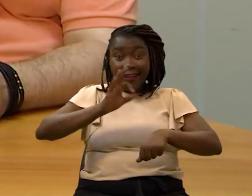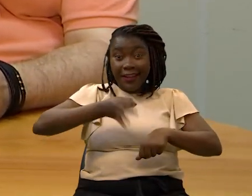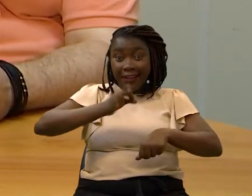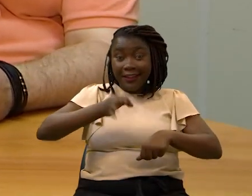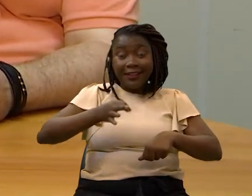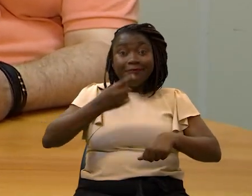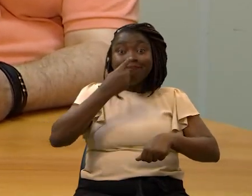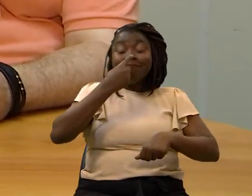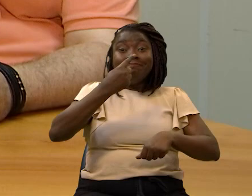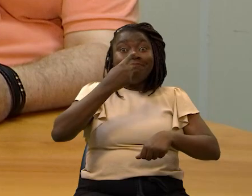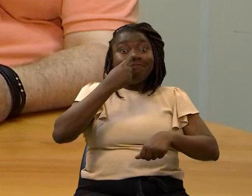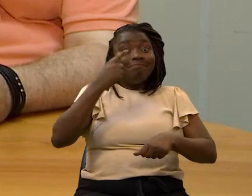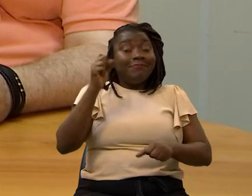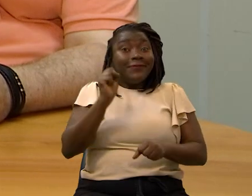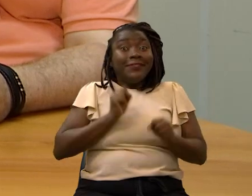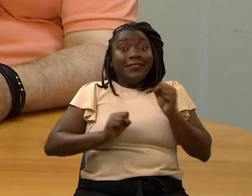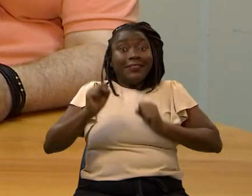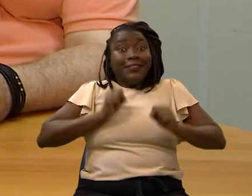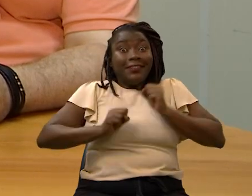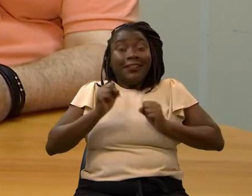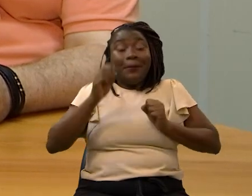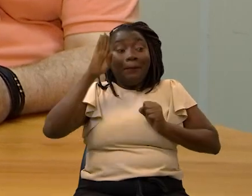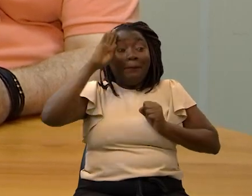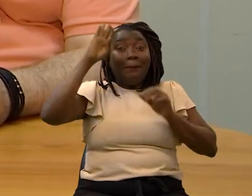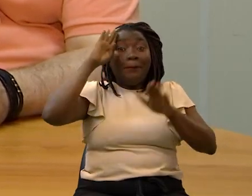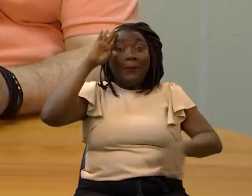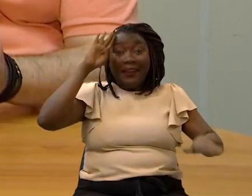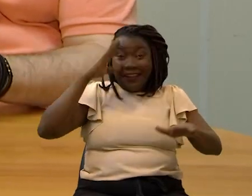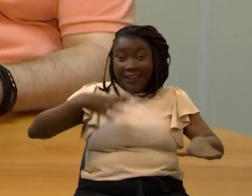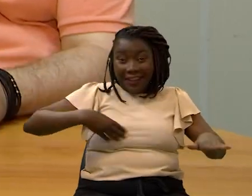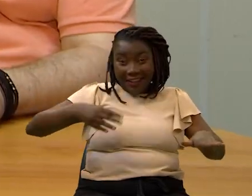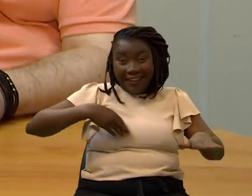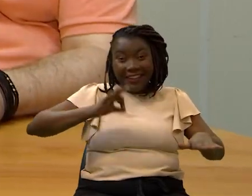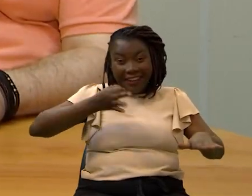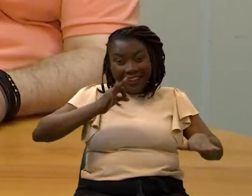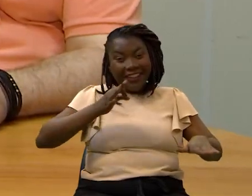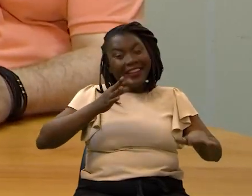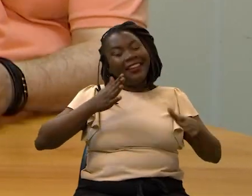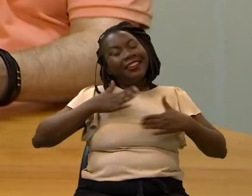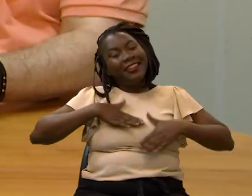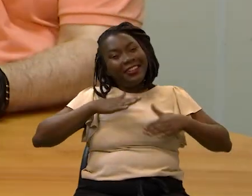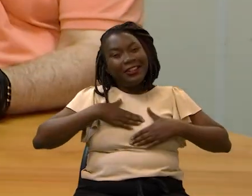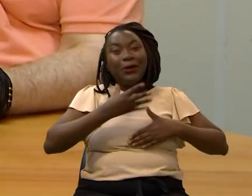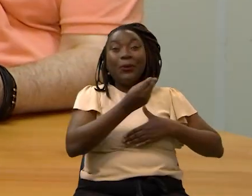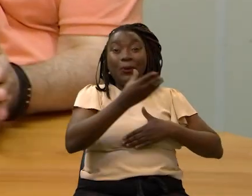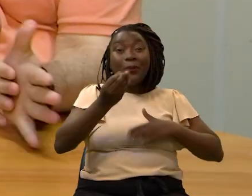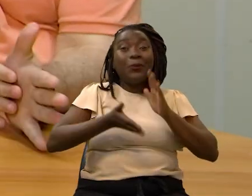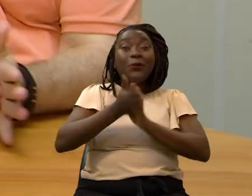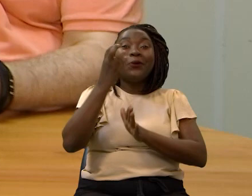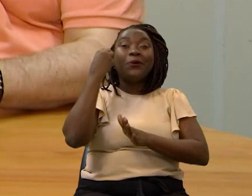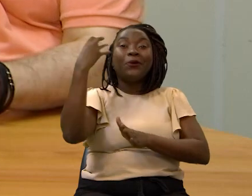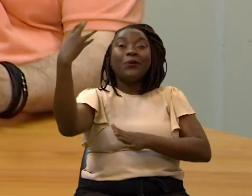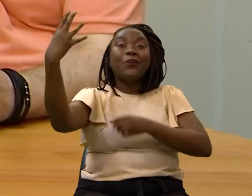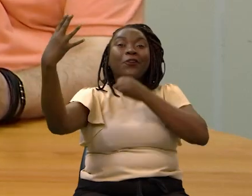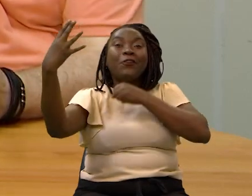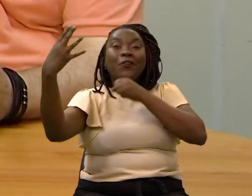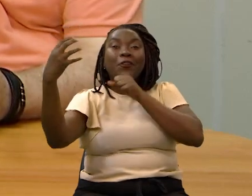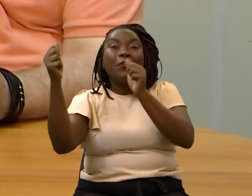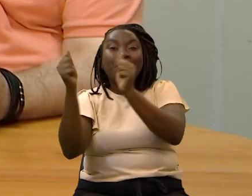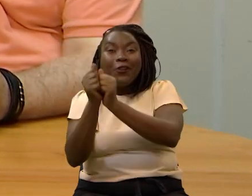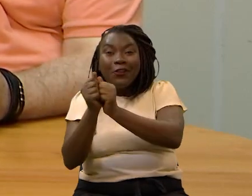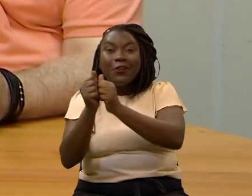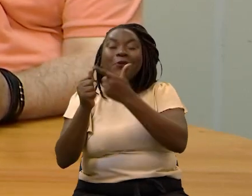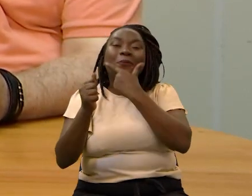momento, né, tão querido e esperado, principalmente pelos filhos, né, para poder descansar? Muitos deles vão para a casa dos avós, os pais